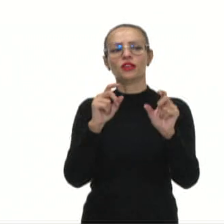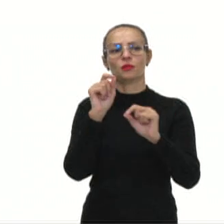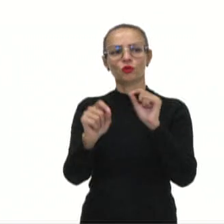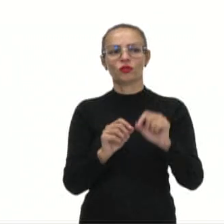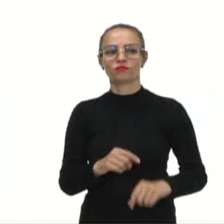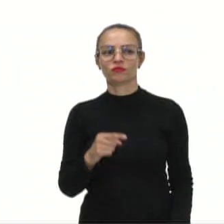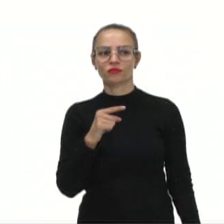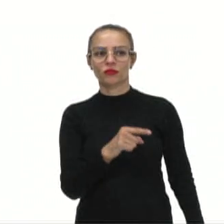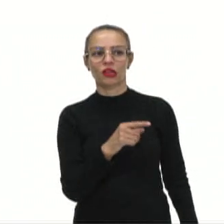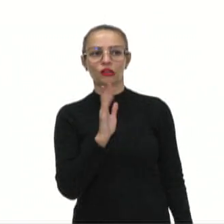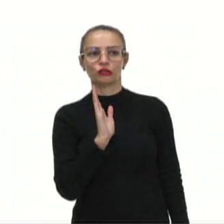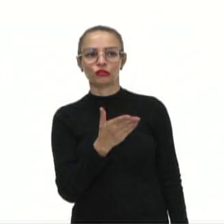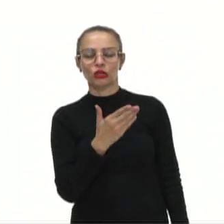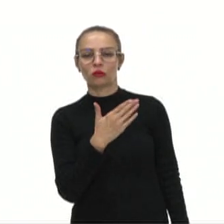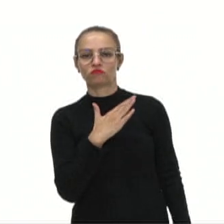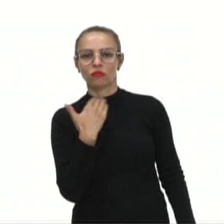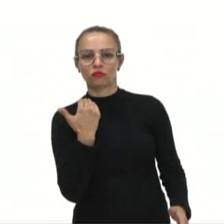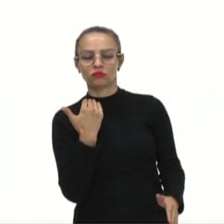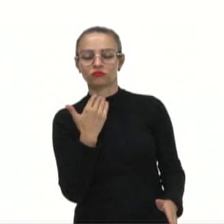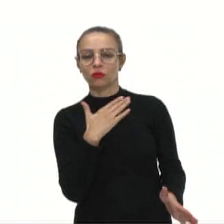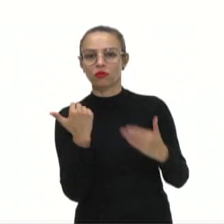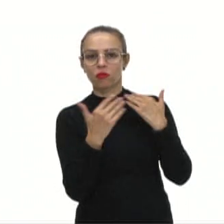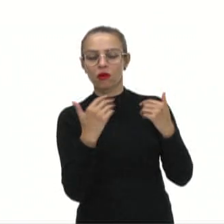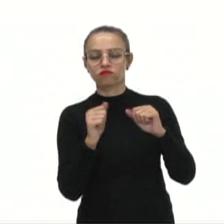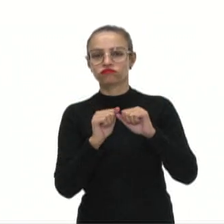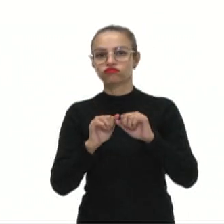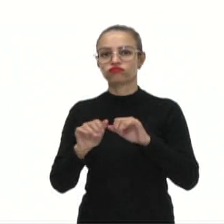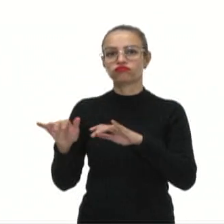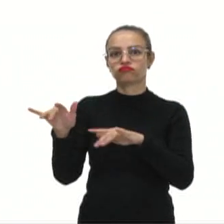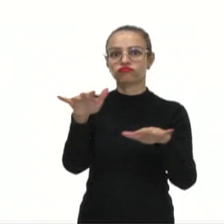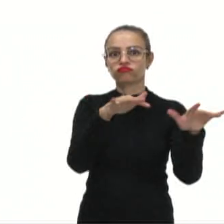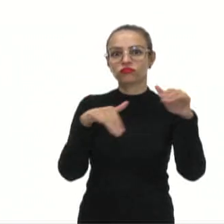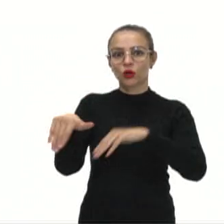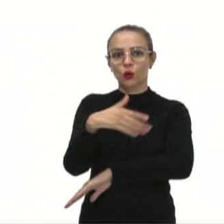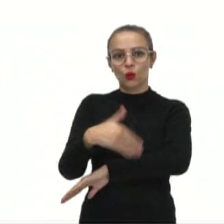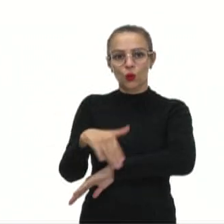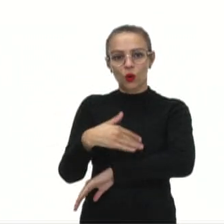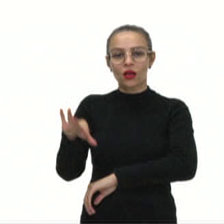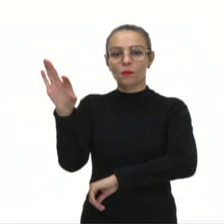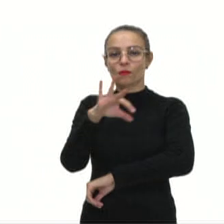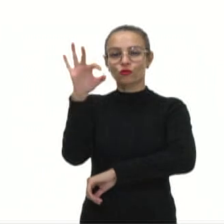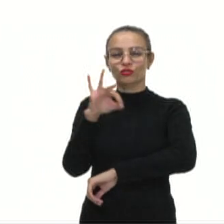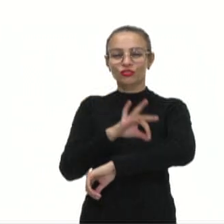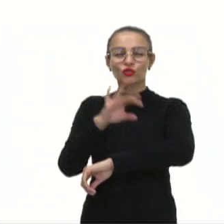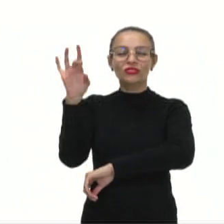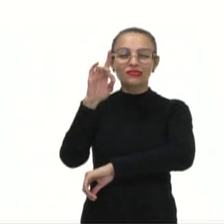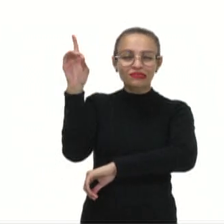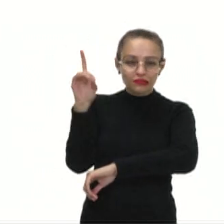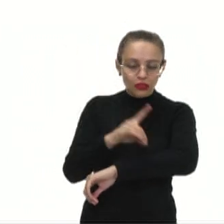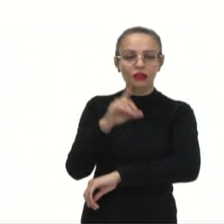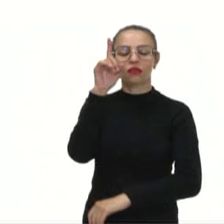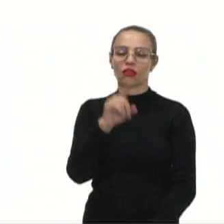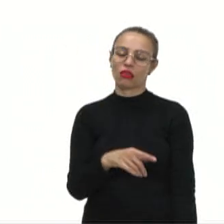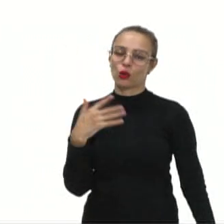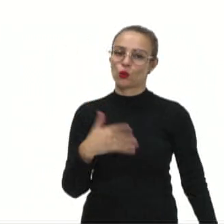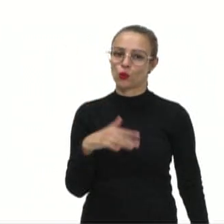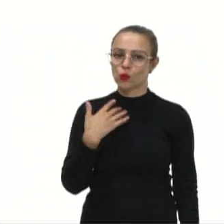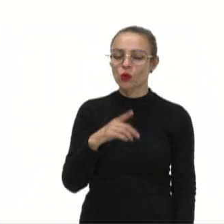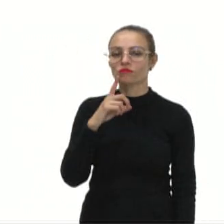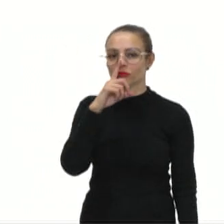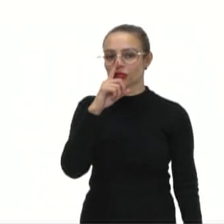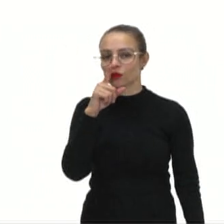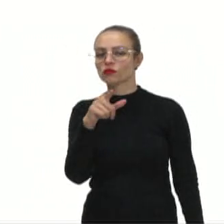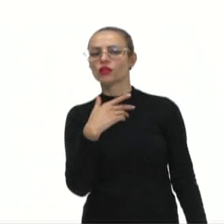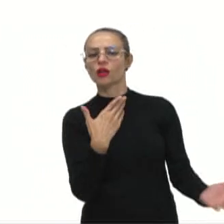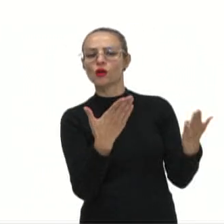muita gente e pode estar solto pelas ruas. O mosquito da dengue é inimigo perigoso para saber como eliminá-lo.